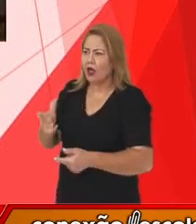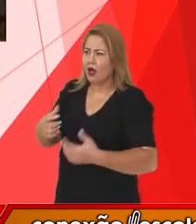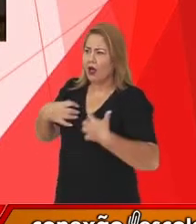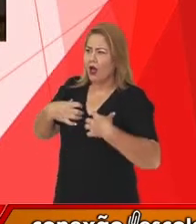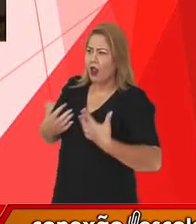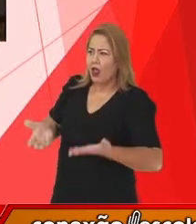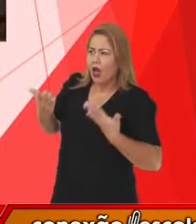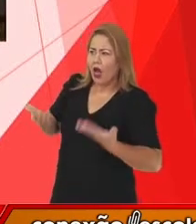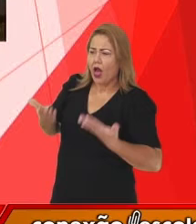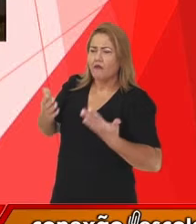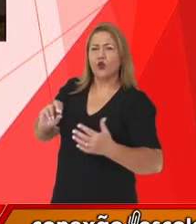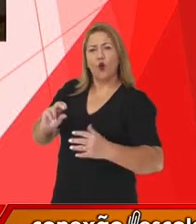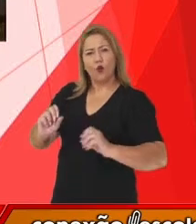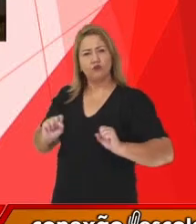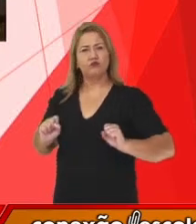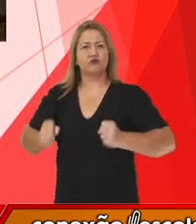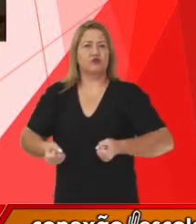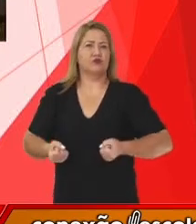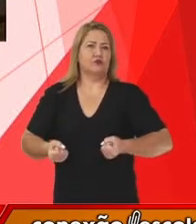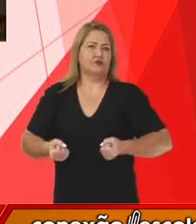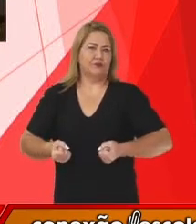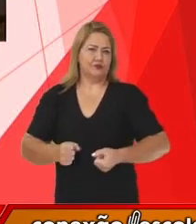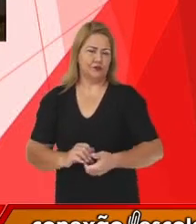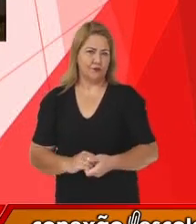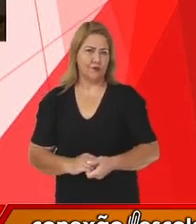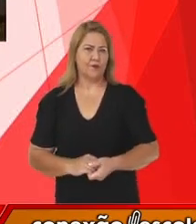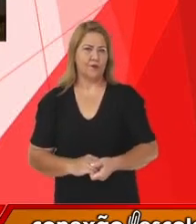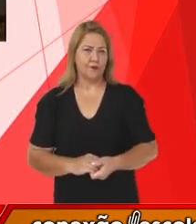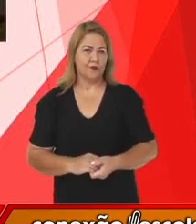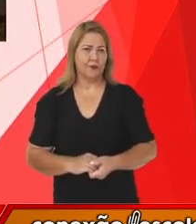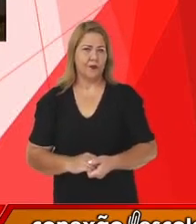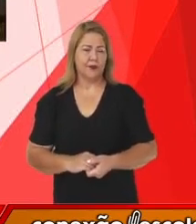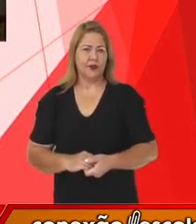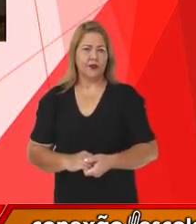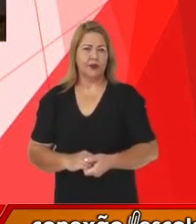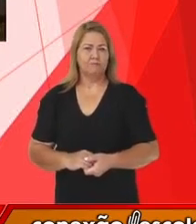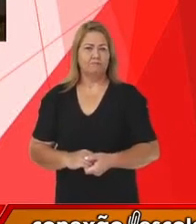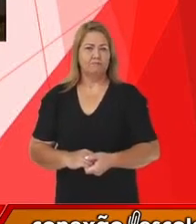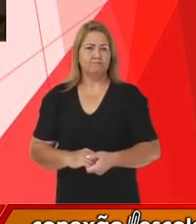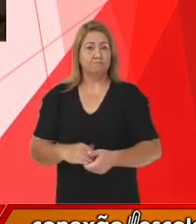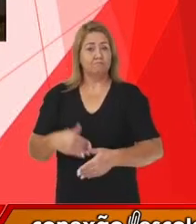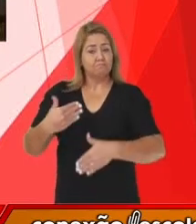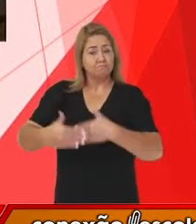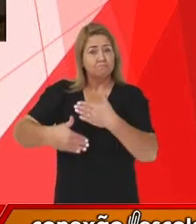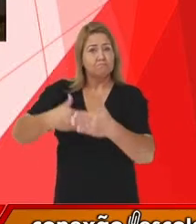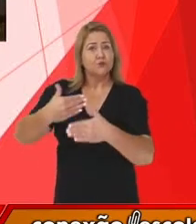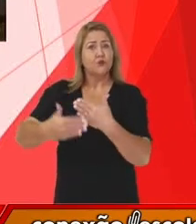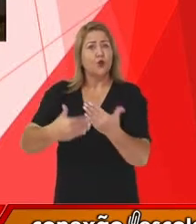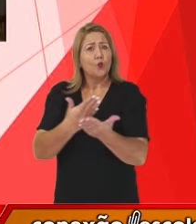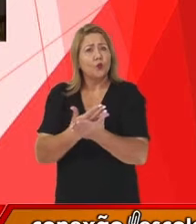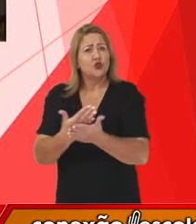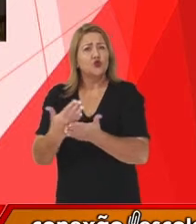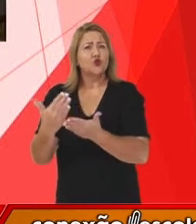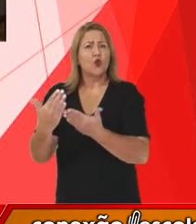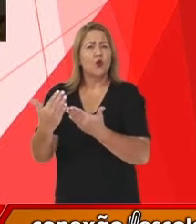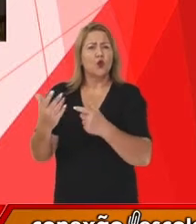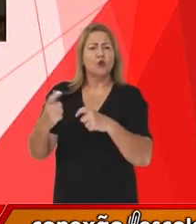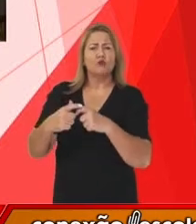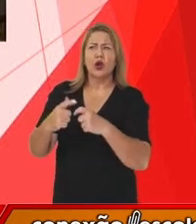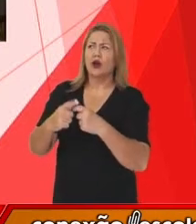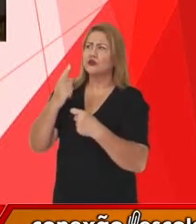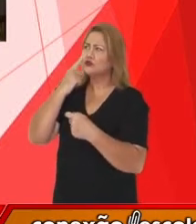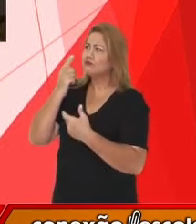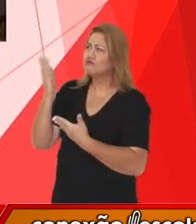mesmo a imunidade à doença. Então, a partir desses procedimentos, foram desenvolvidos aquilo